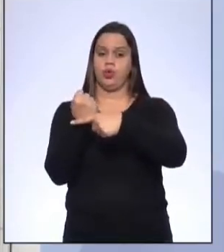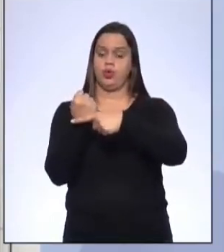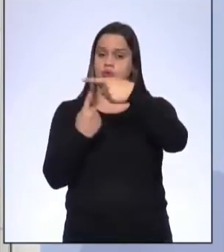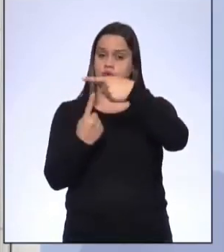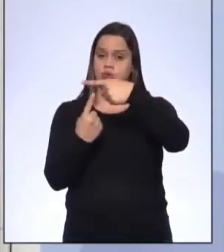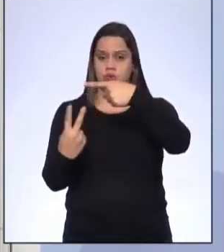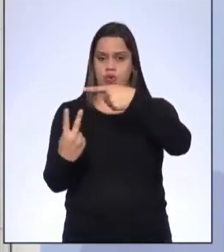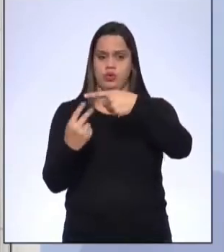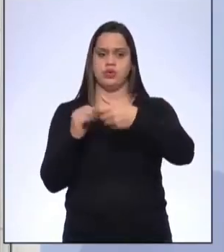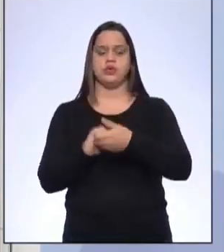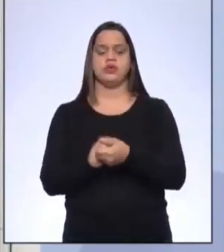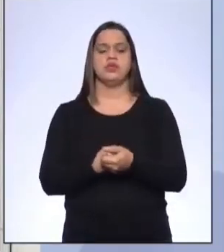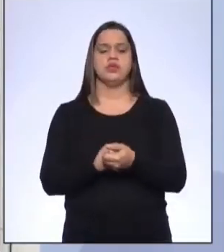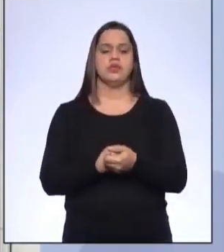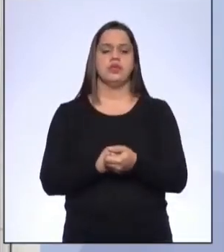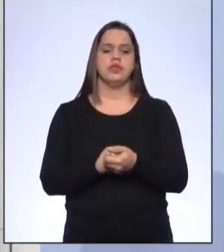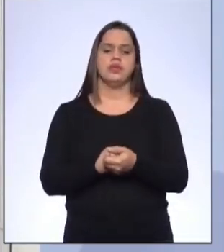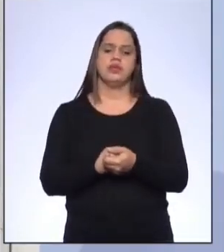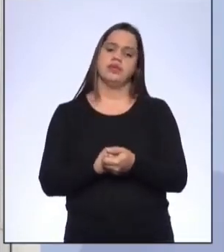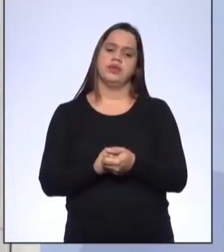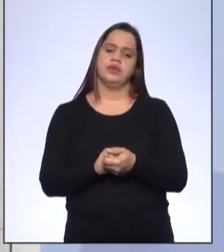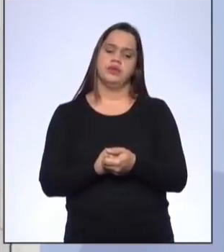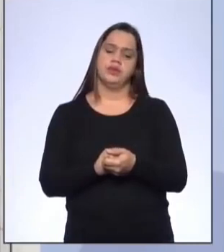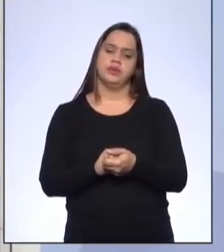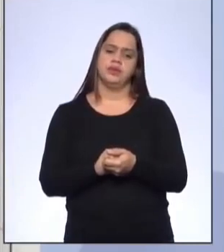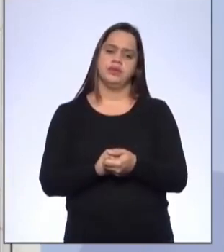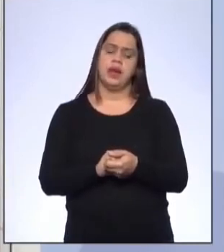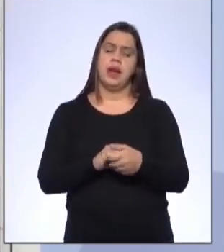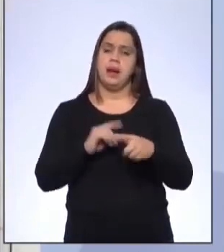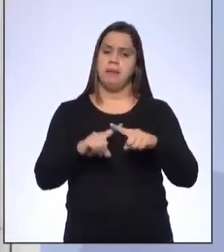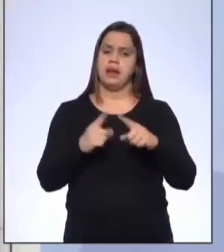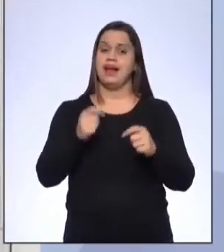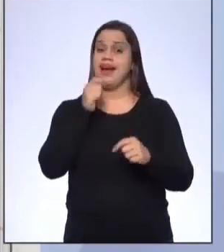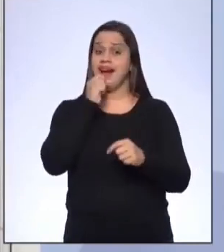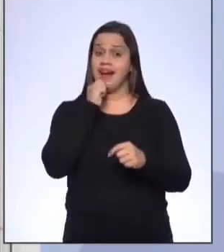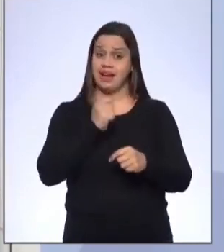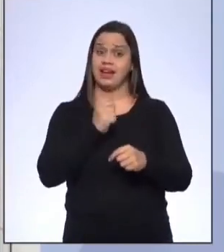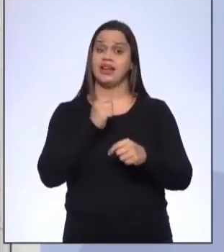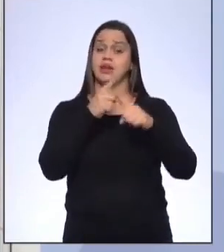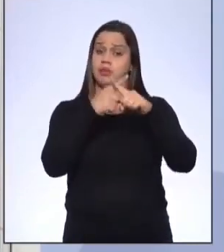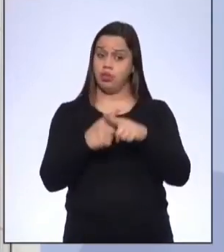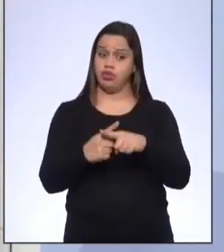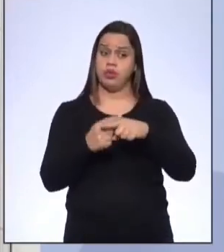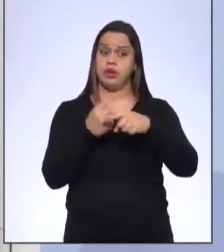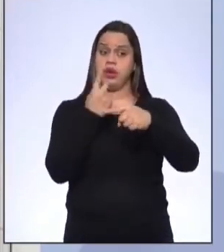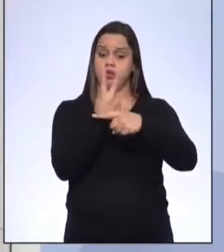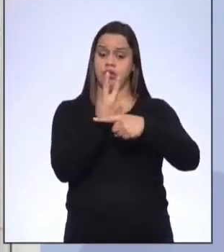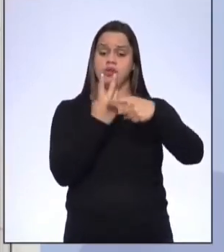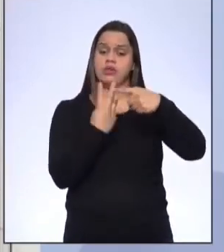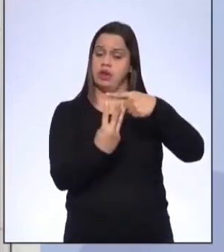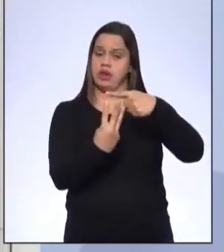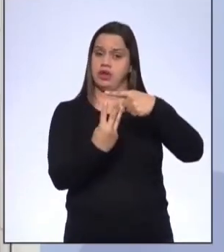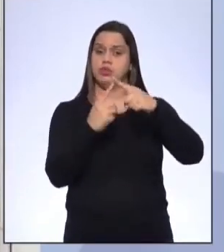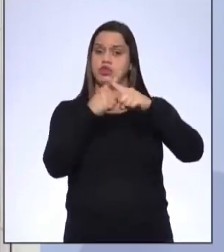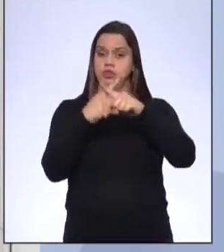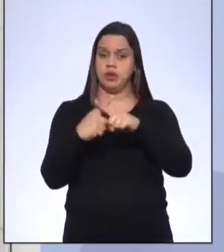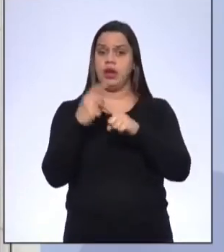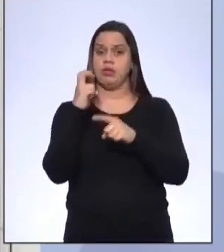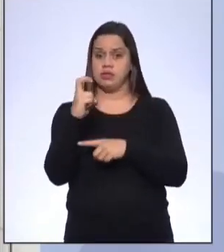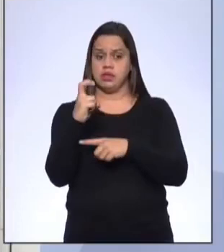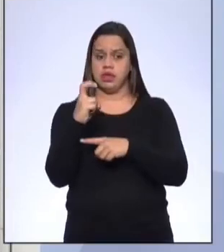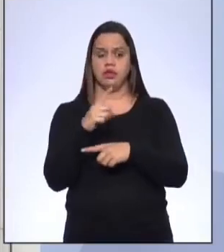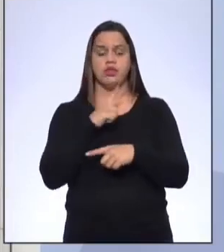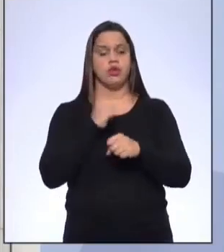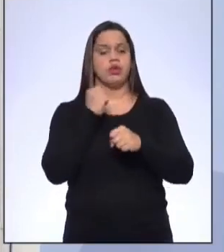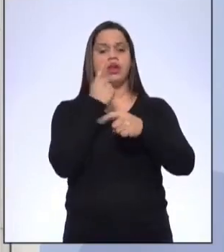8/12. Isso, 8/12. 8/12. Ainda multiplicando a fração original por 5, eu vou ter quem?